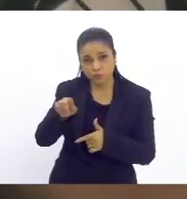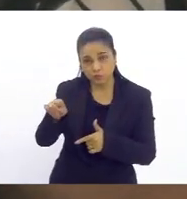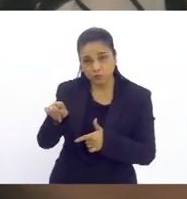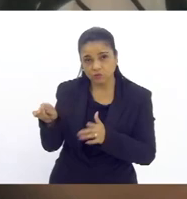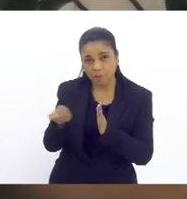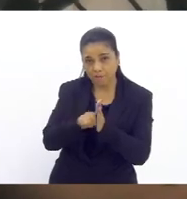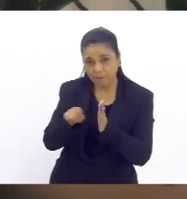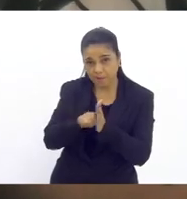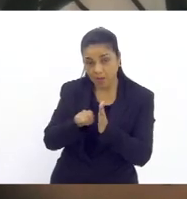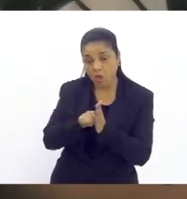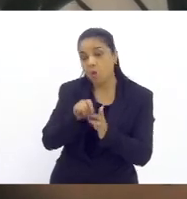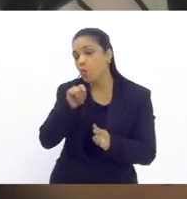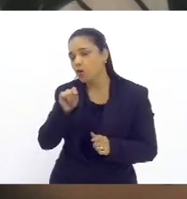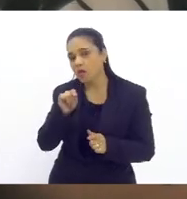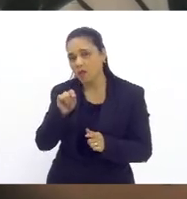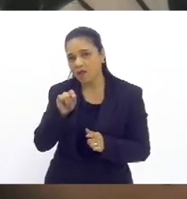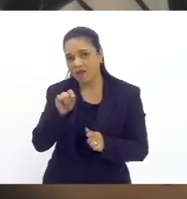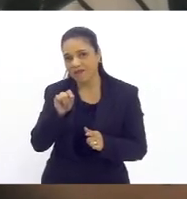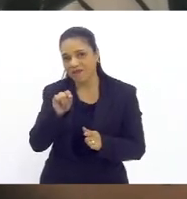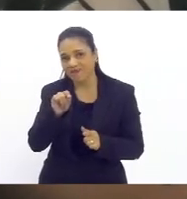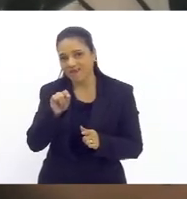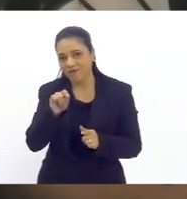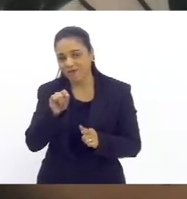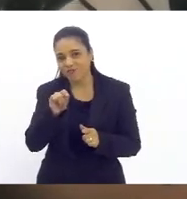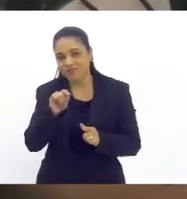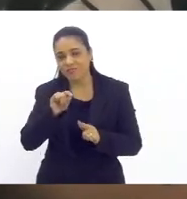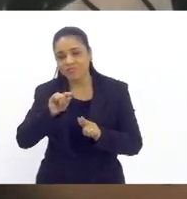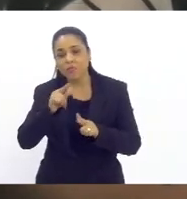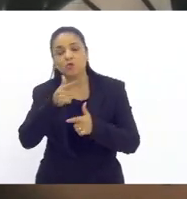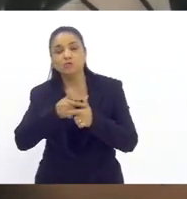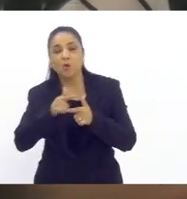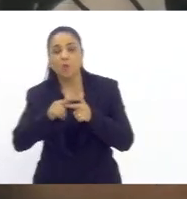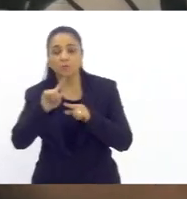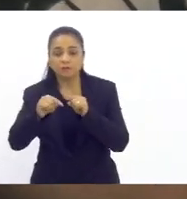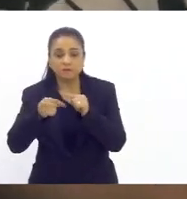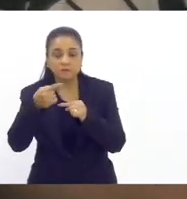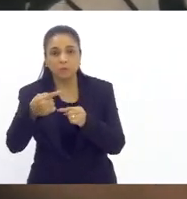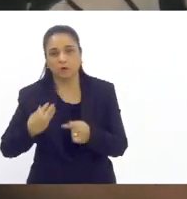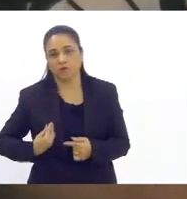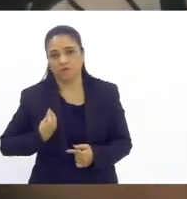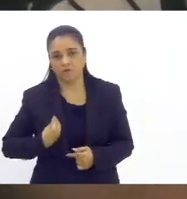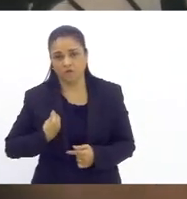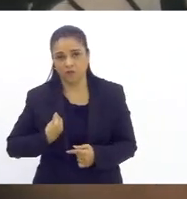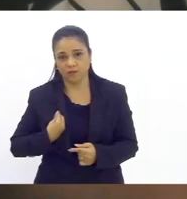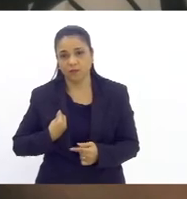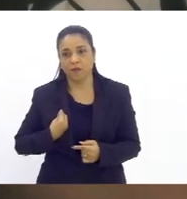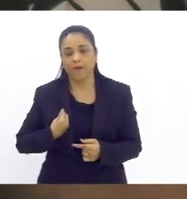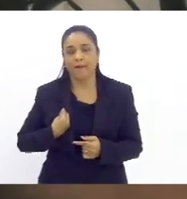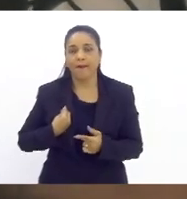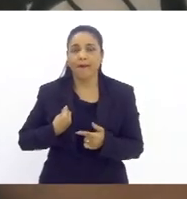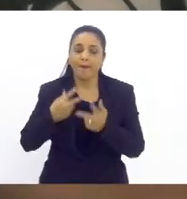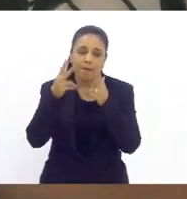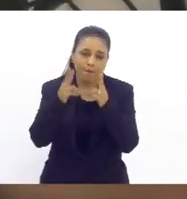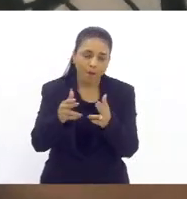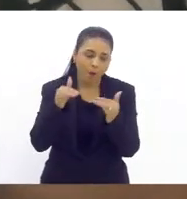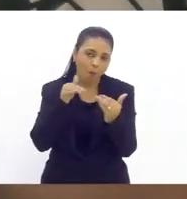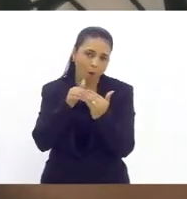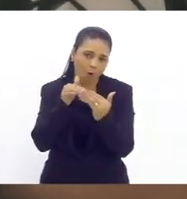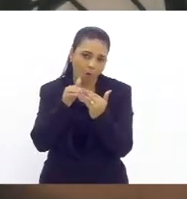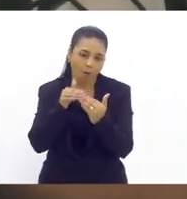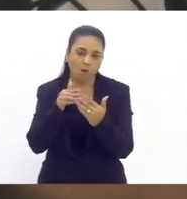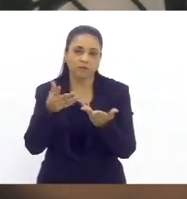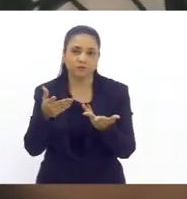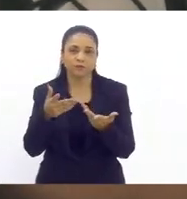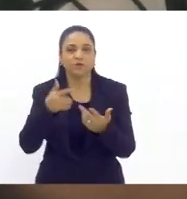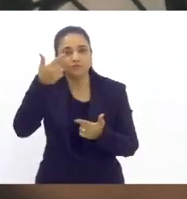né que são problemas dos efeitos da política de drogas que a gente tem implementado que é basicamente que a gente tá falando aqui todos estão falando tem pouco tempo então eu não